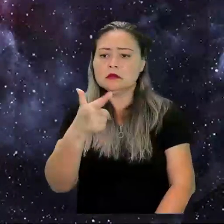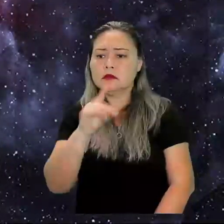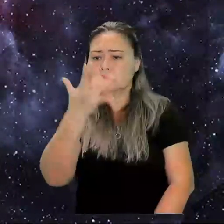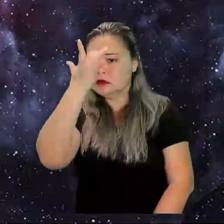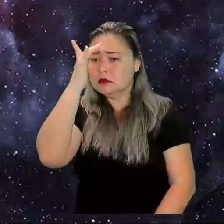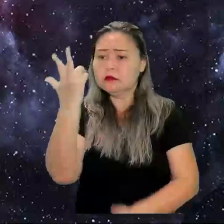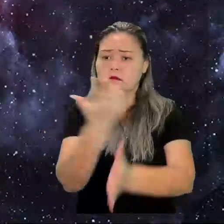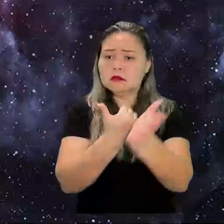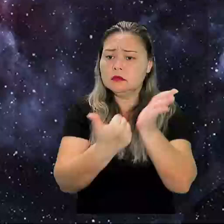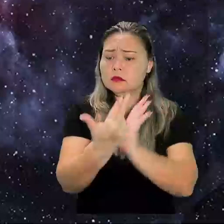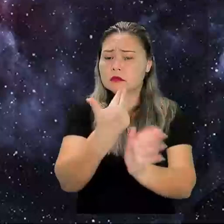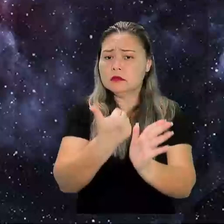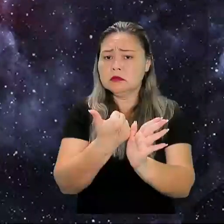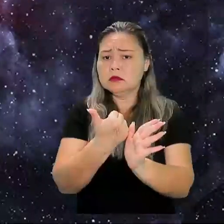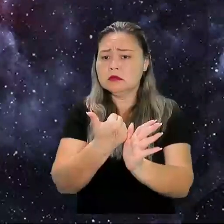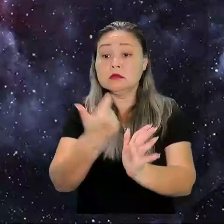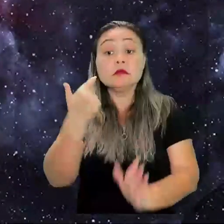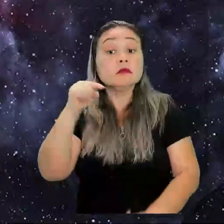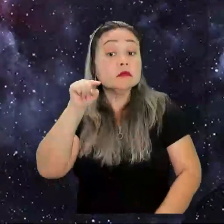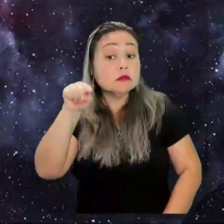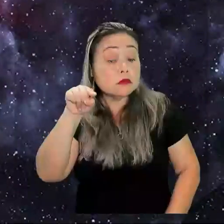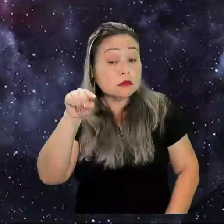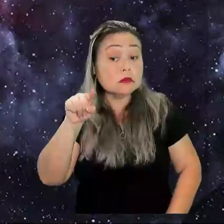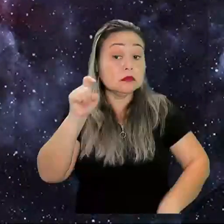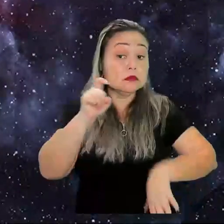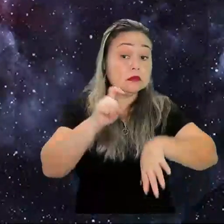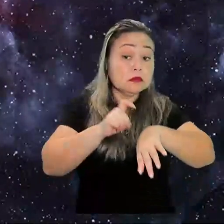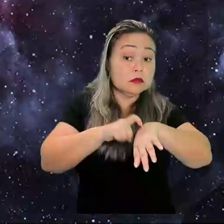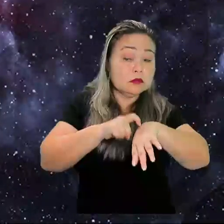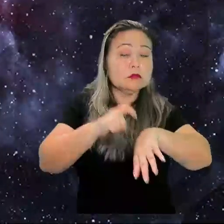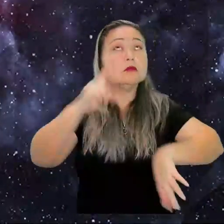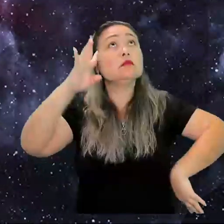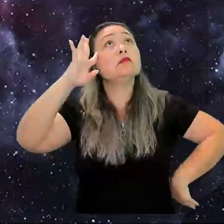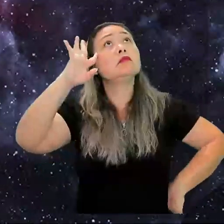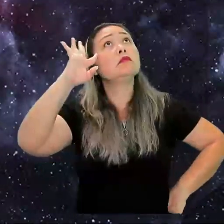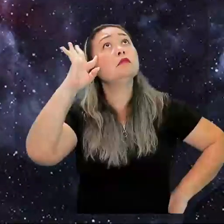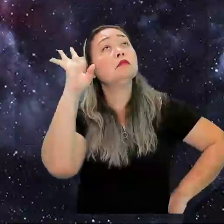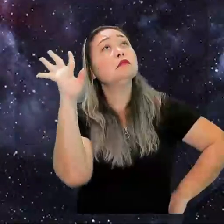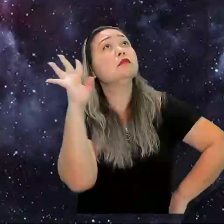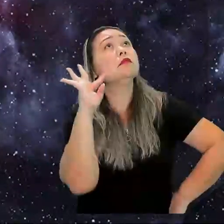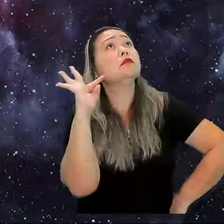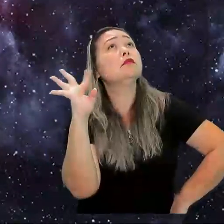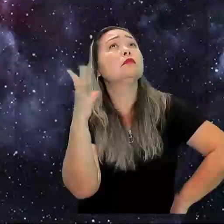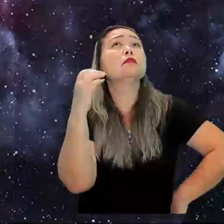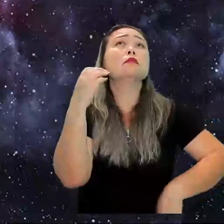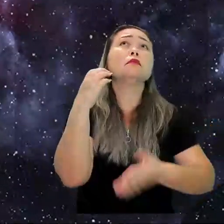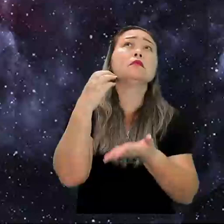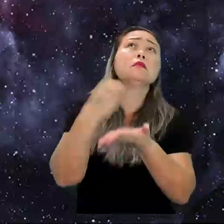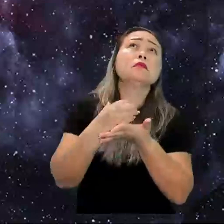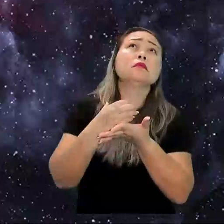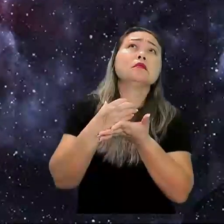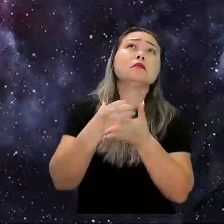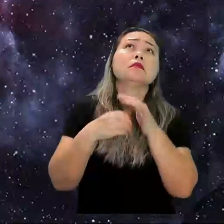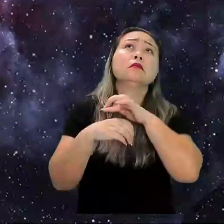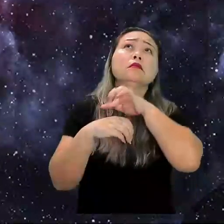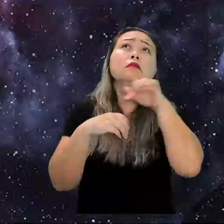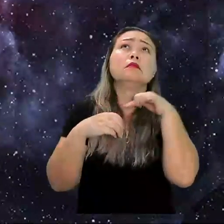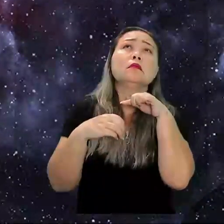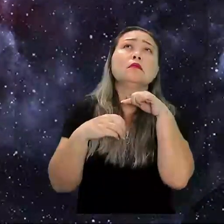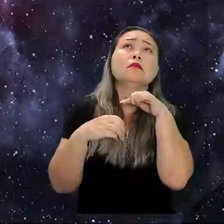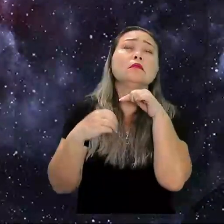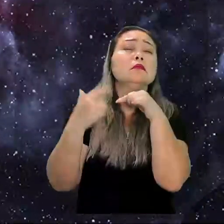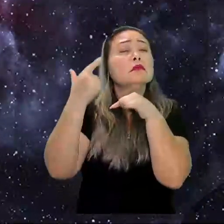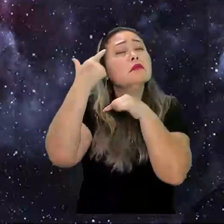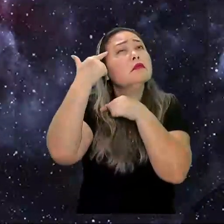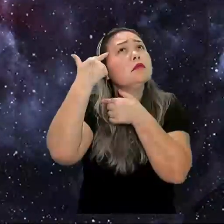facilidade em desenhar, ele tem que, pelo menos na hora, já imaginar. É um copo no formato cilíndrico. Já tem